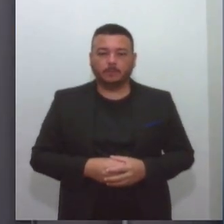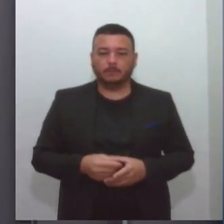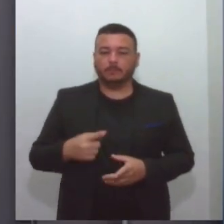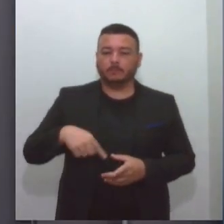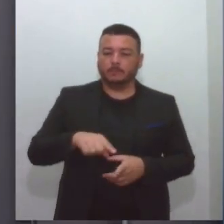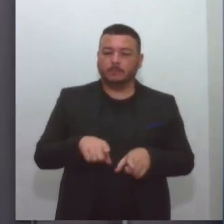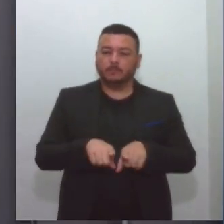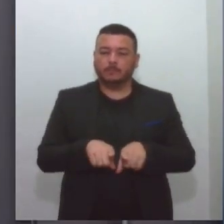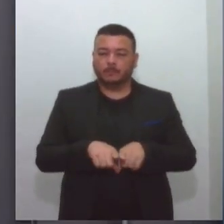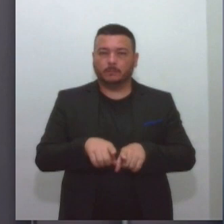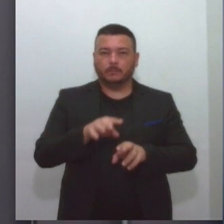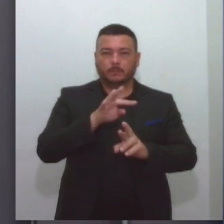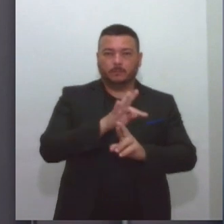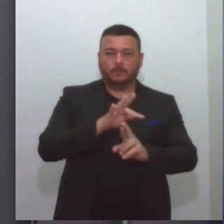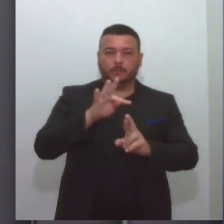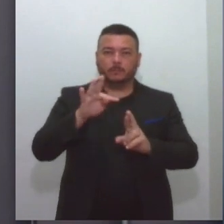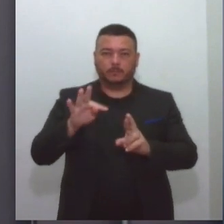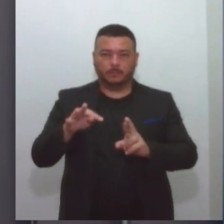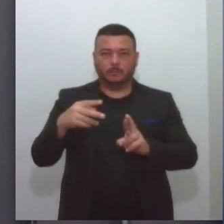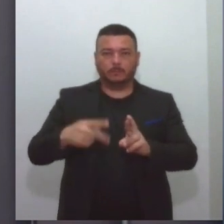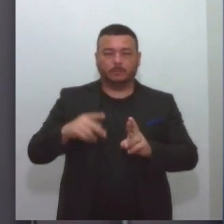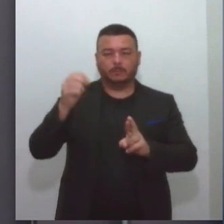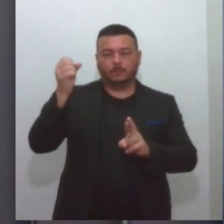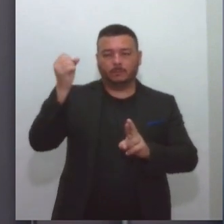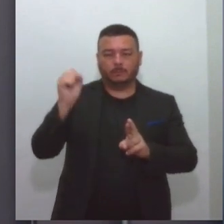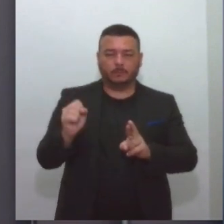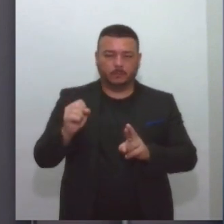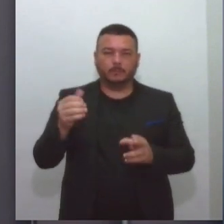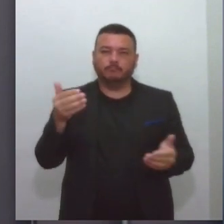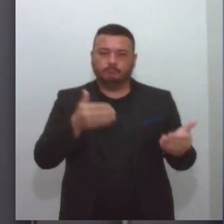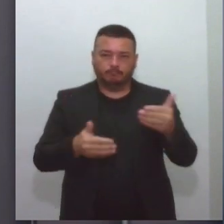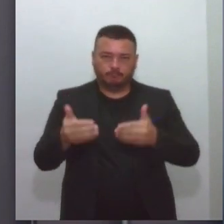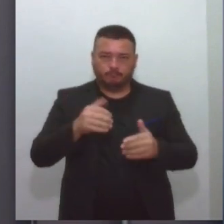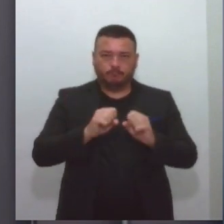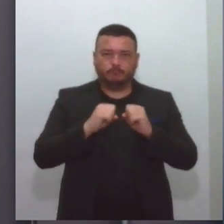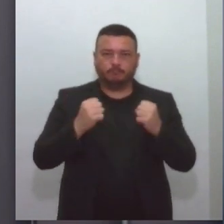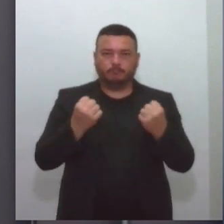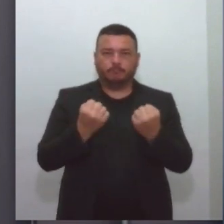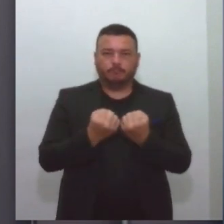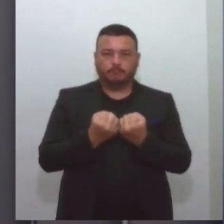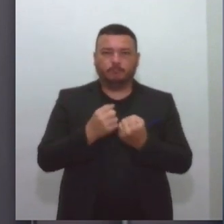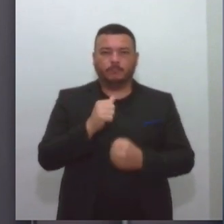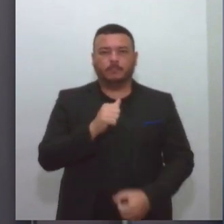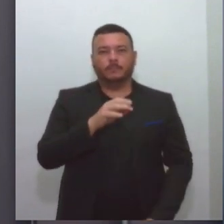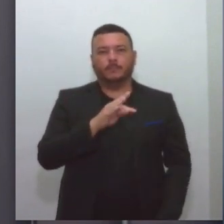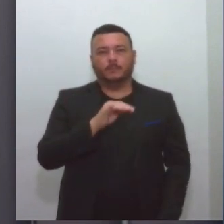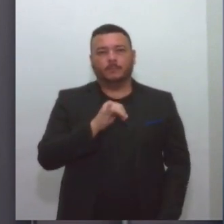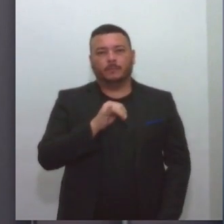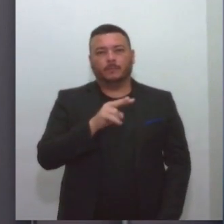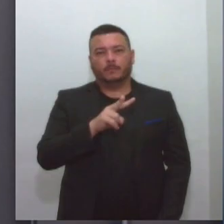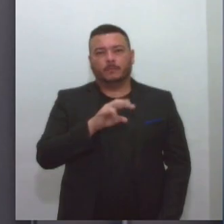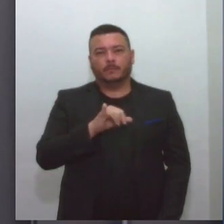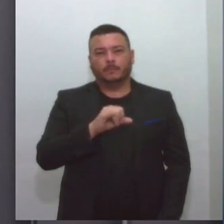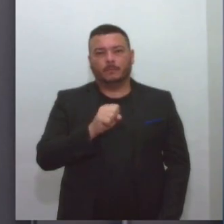TRT de Sergipe também participará do seminário Ativismos para a Luta